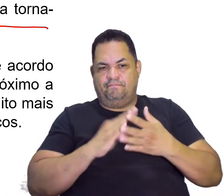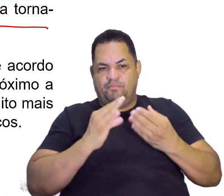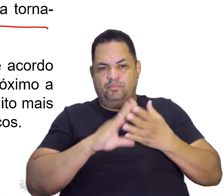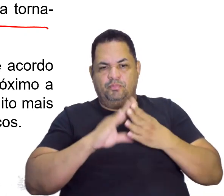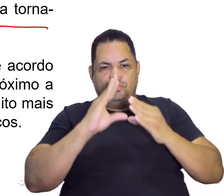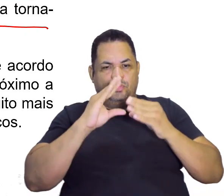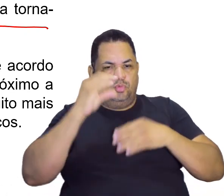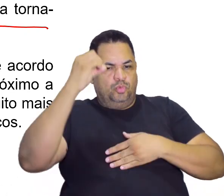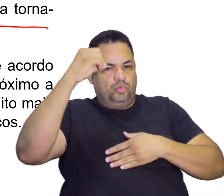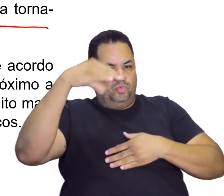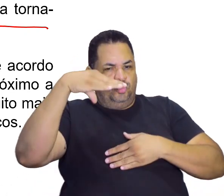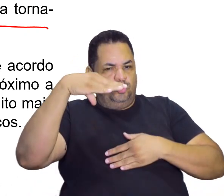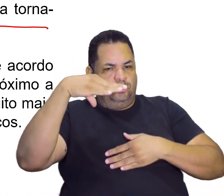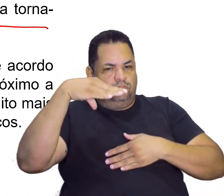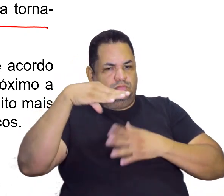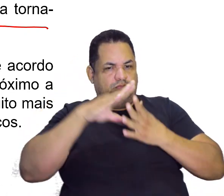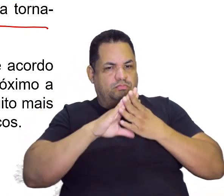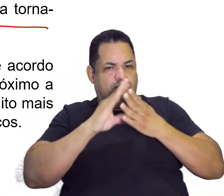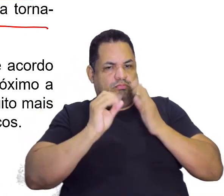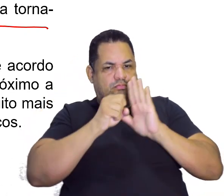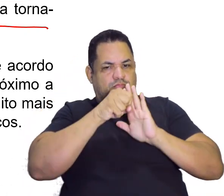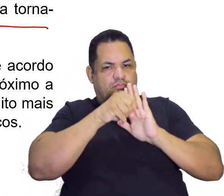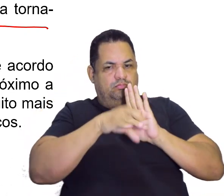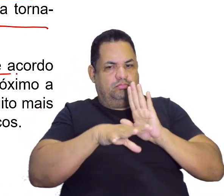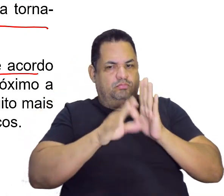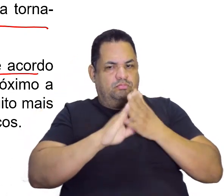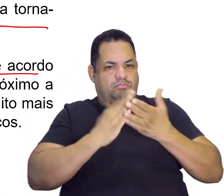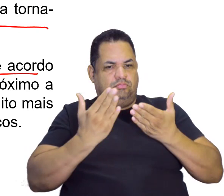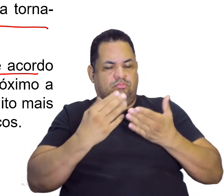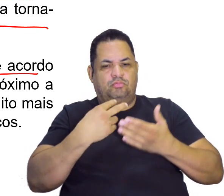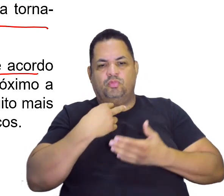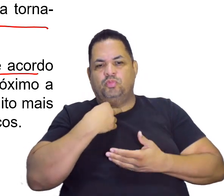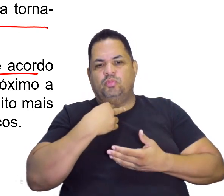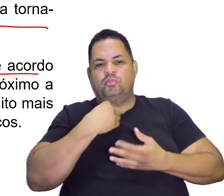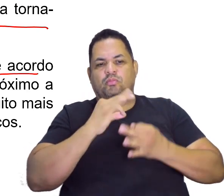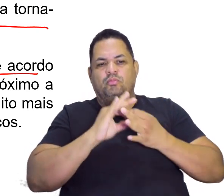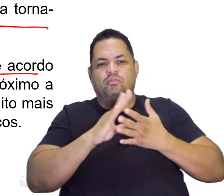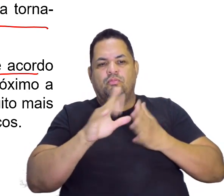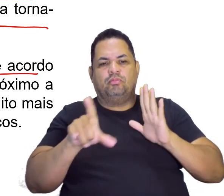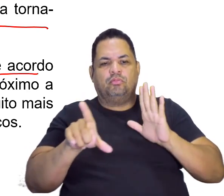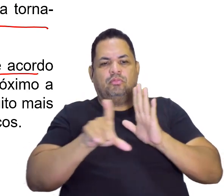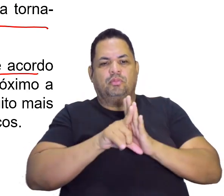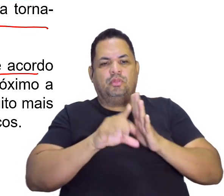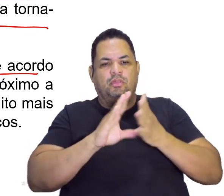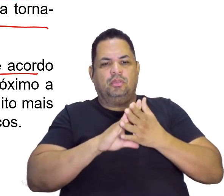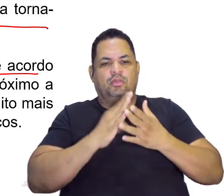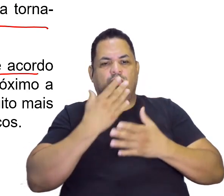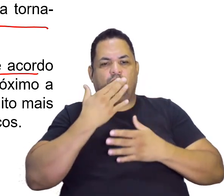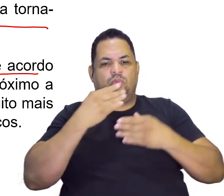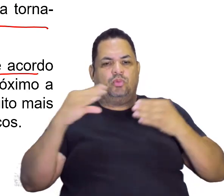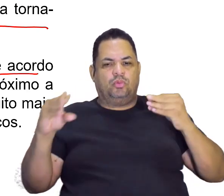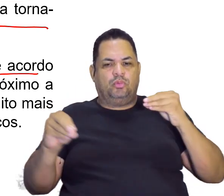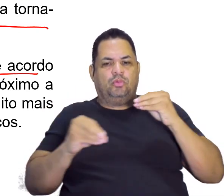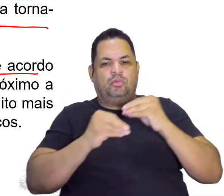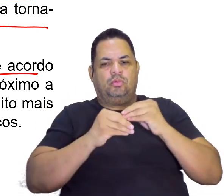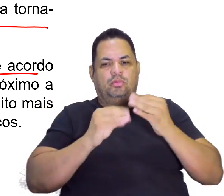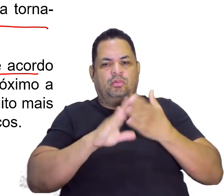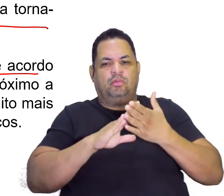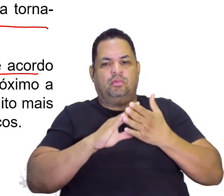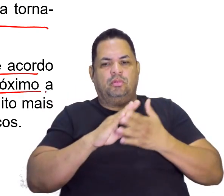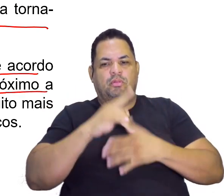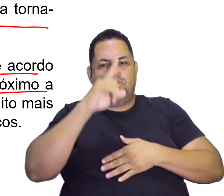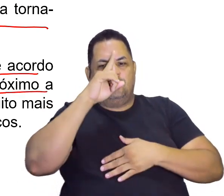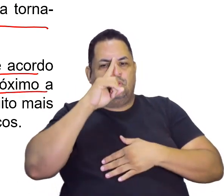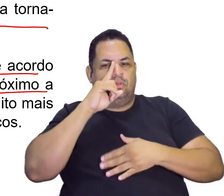sombra não devem ser obtidos de acordo com a lei das cores complementares. Assim, um